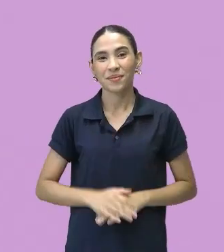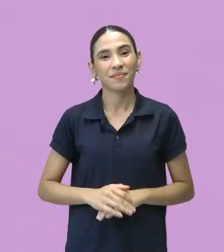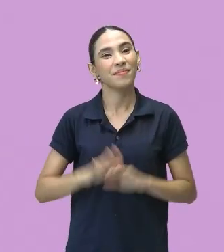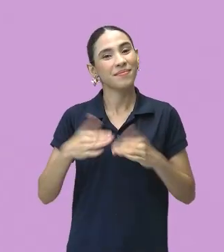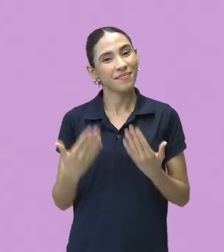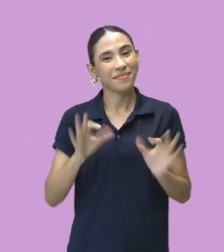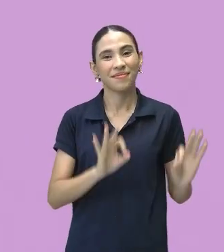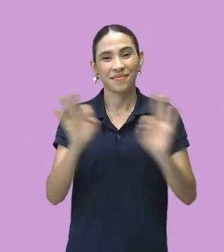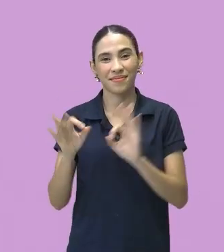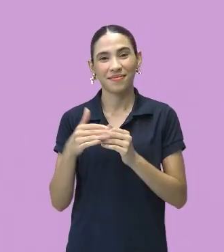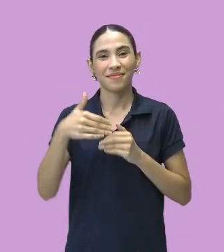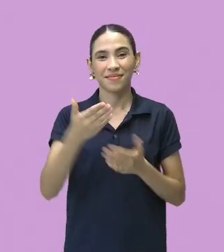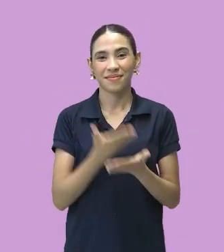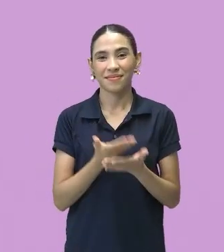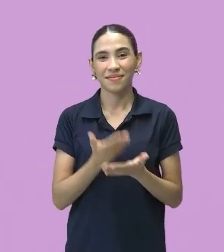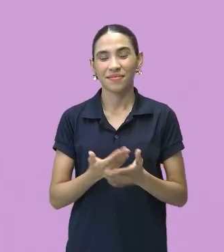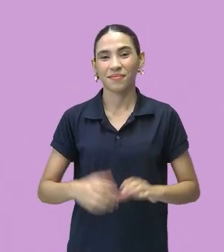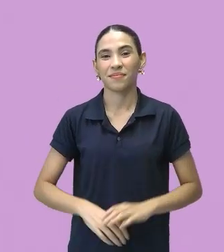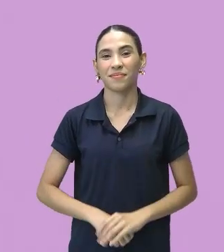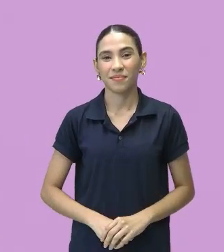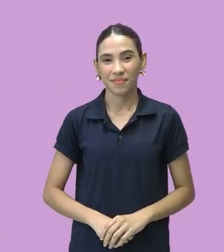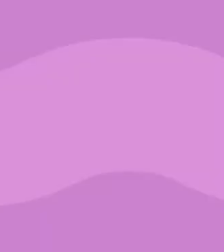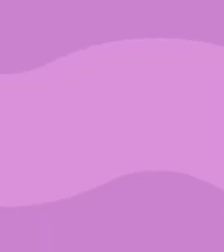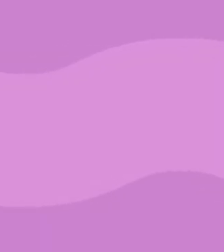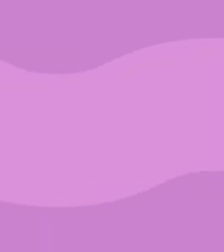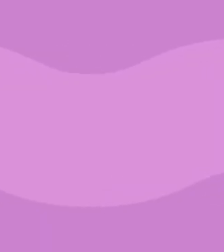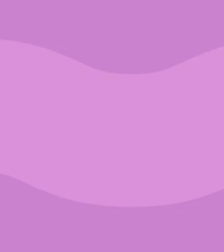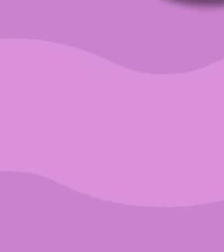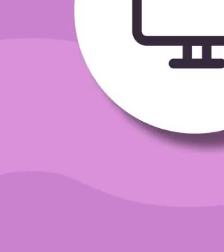sem mais demora, vamos começar a nossa aula.